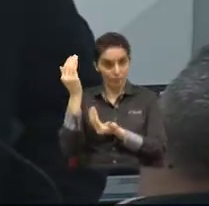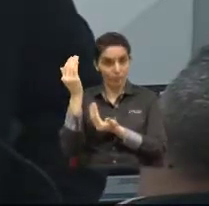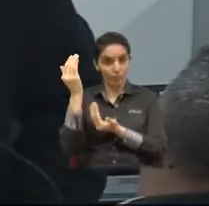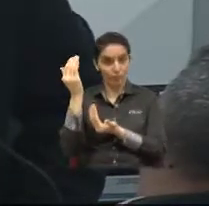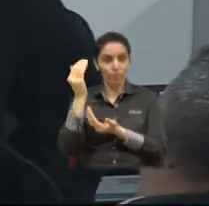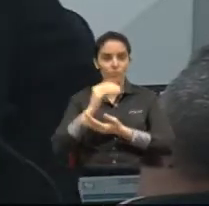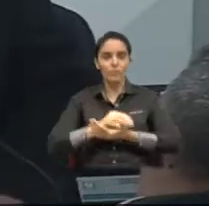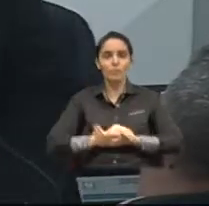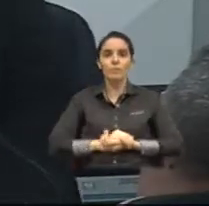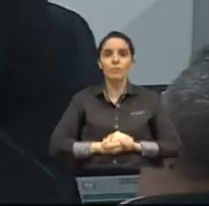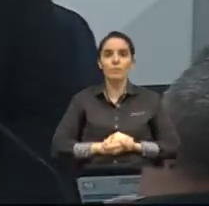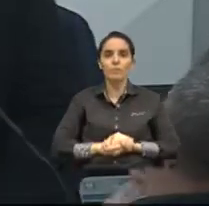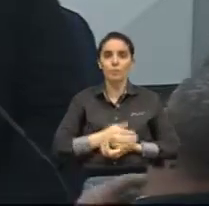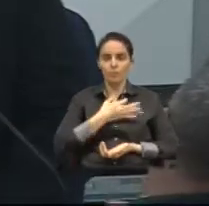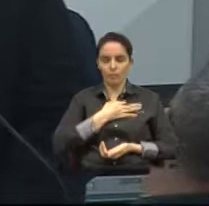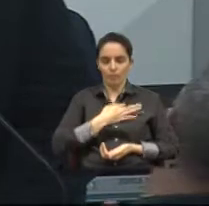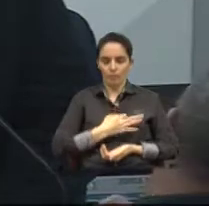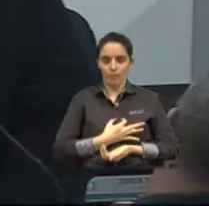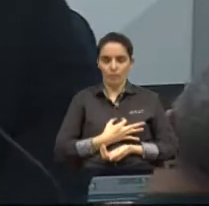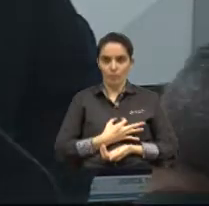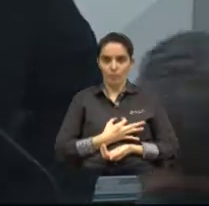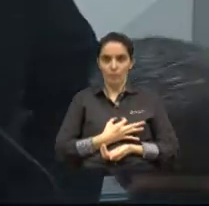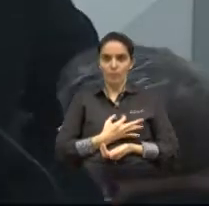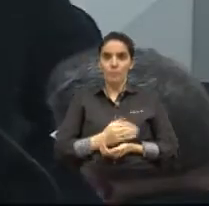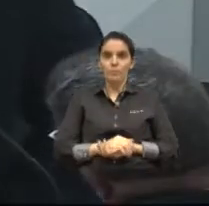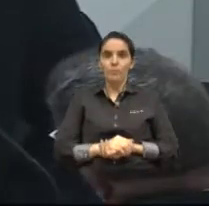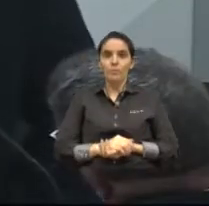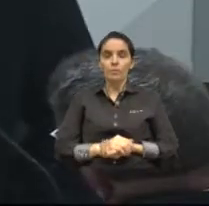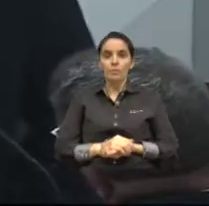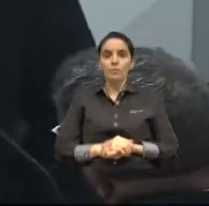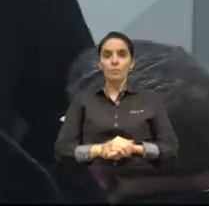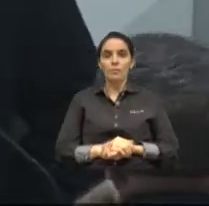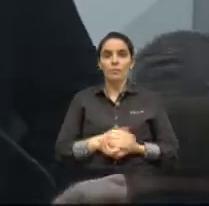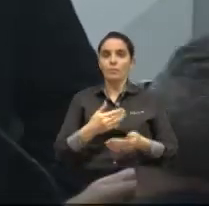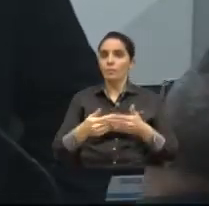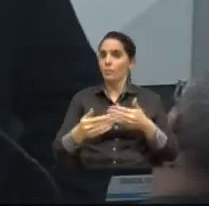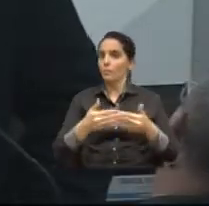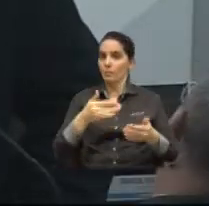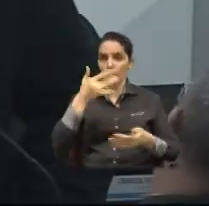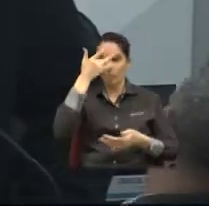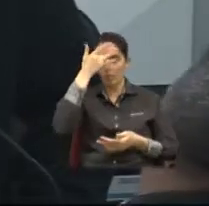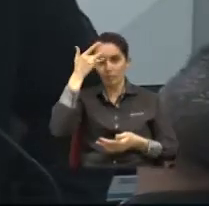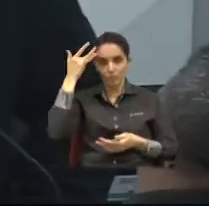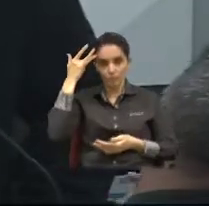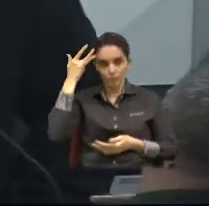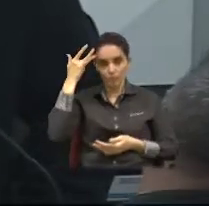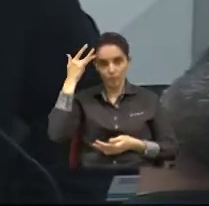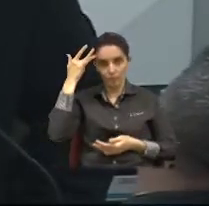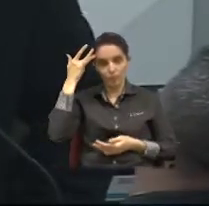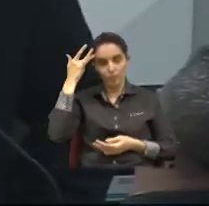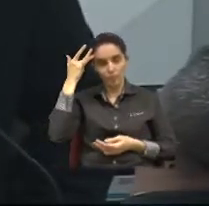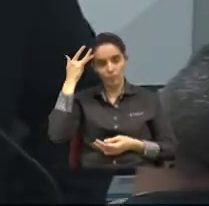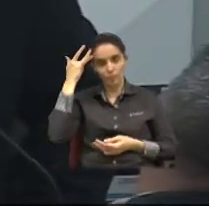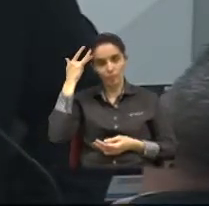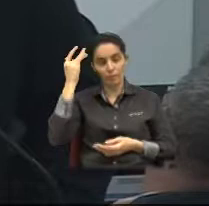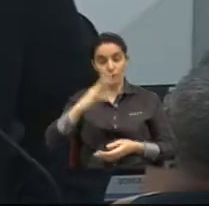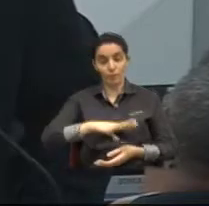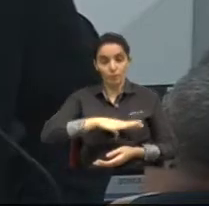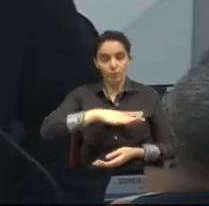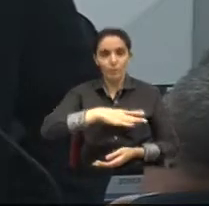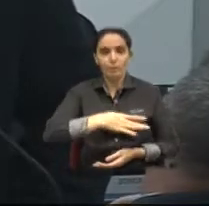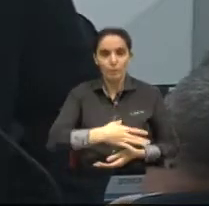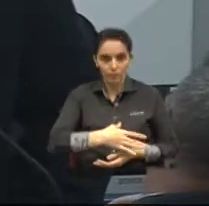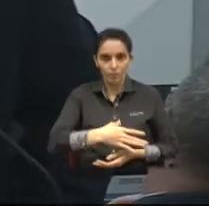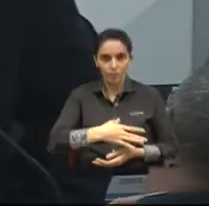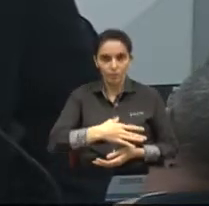na verdade, essa medalha, qualquer cidadão que comete qualquer ato de bravura tem direito a